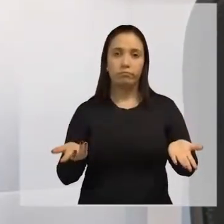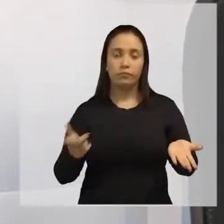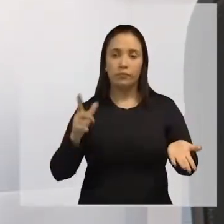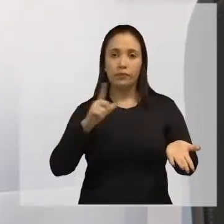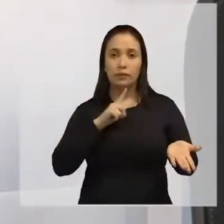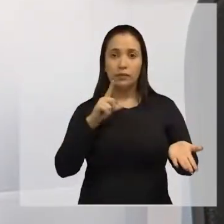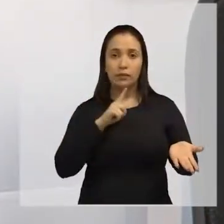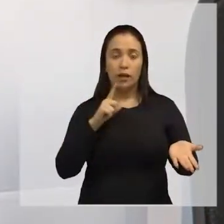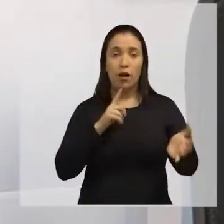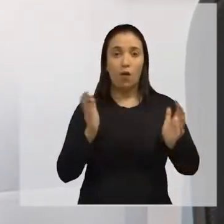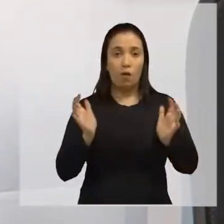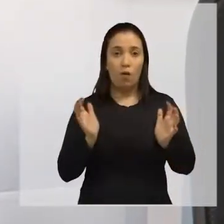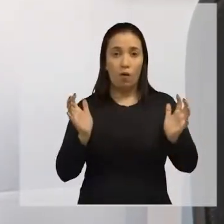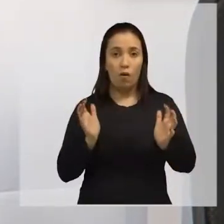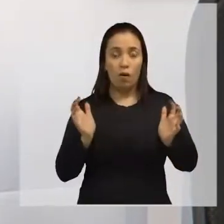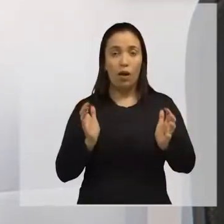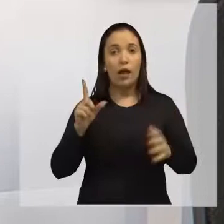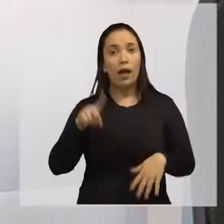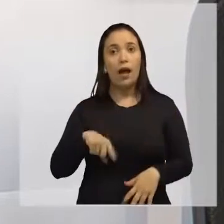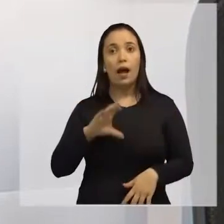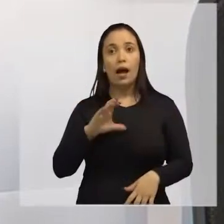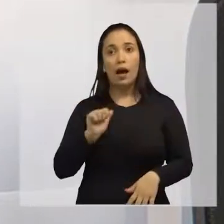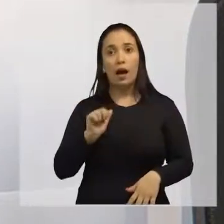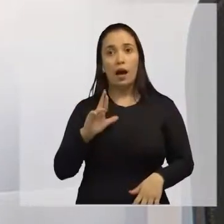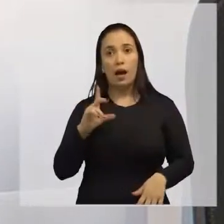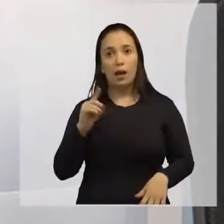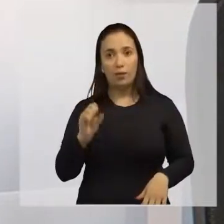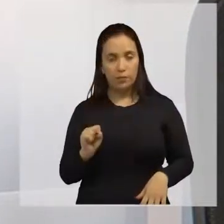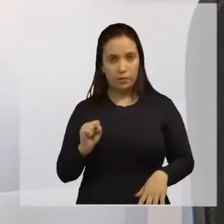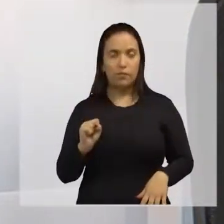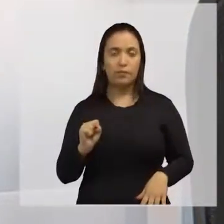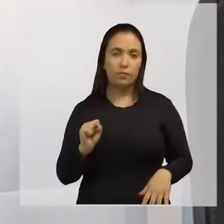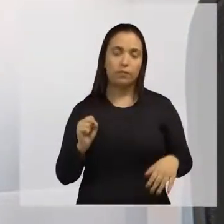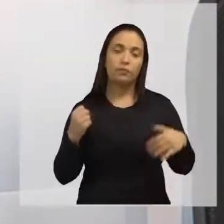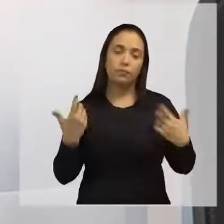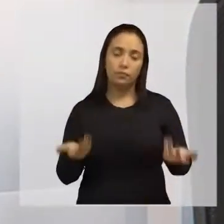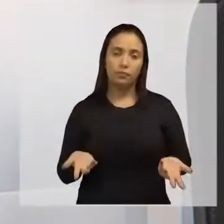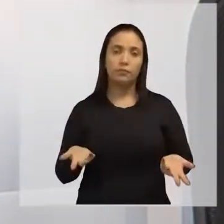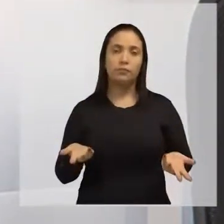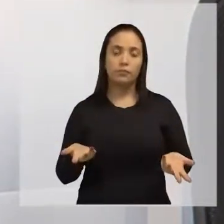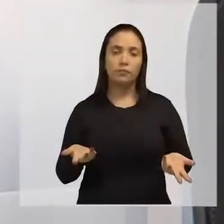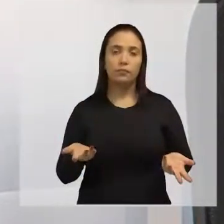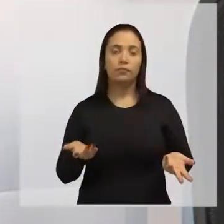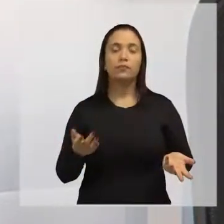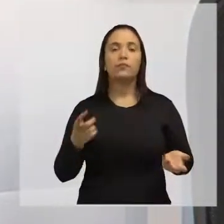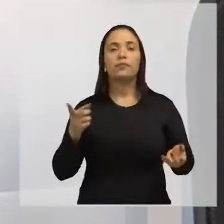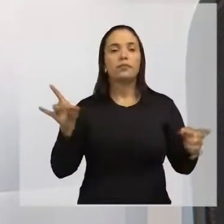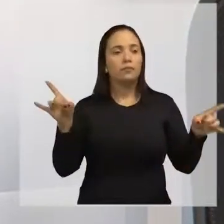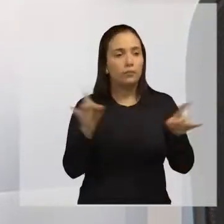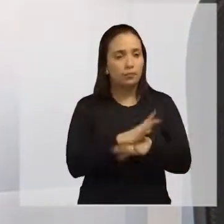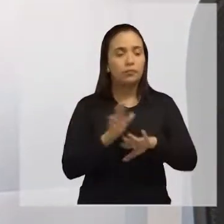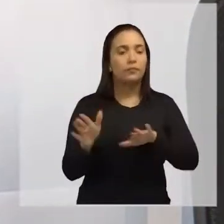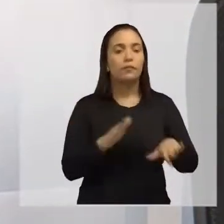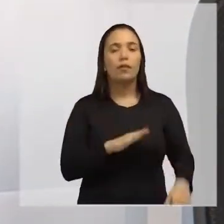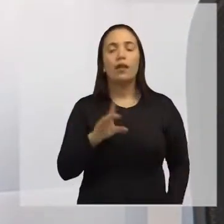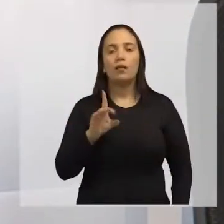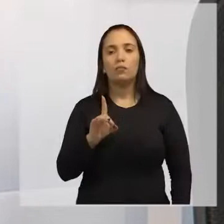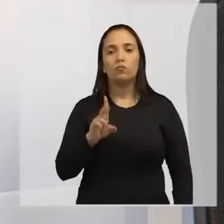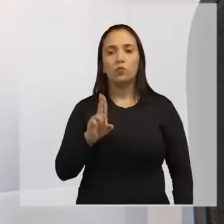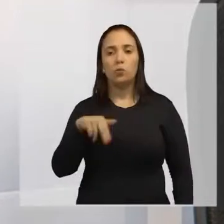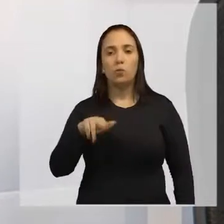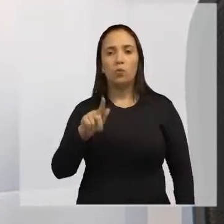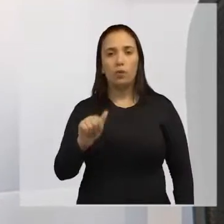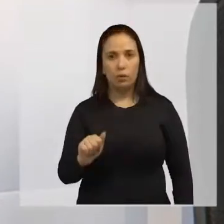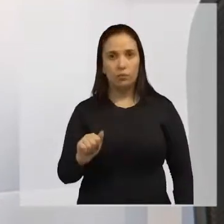Olha como ele sabe de tudo, viu? O goleiro era o Carlos, o goleiro da seleção Aí brasileira. nós viemos para a era Dunga, né? Que o Lazzaroni convocou um